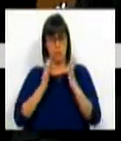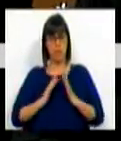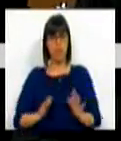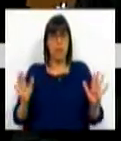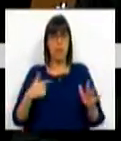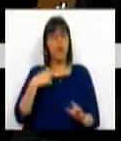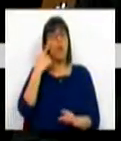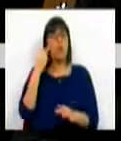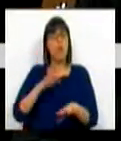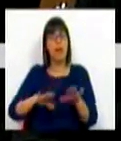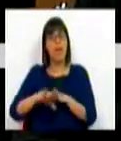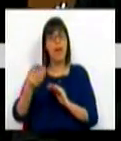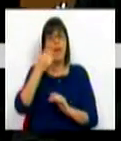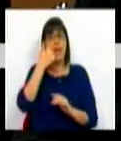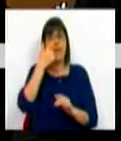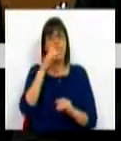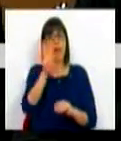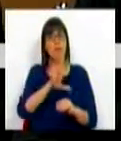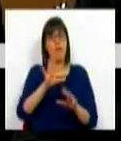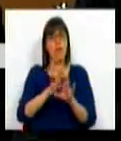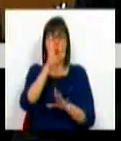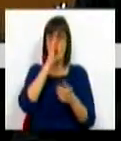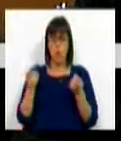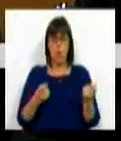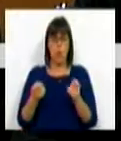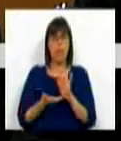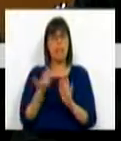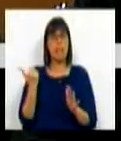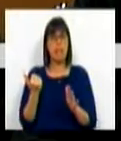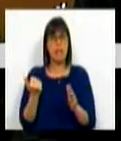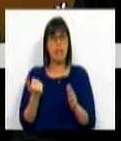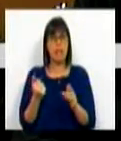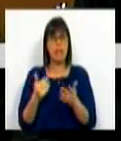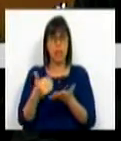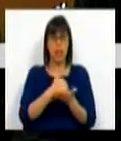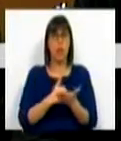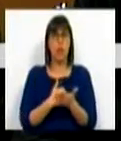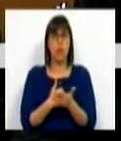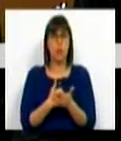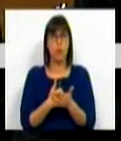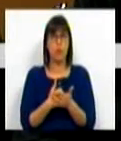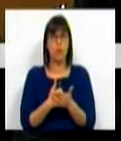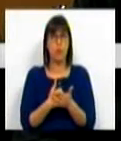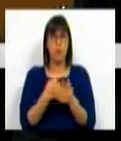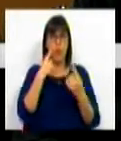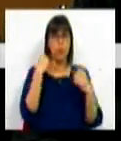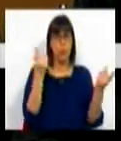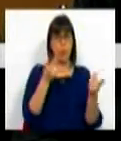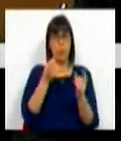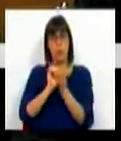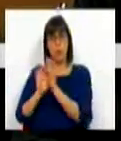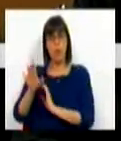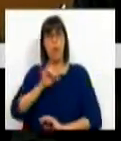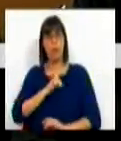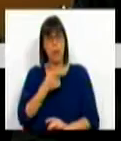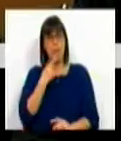descansado. Compreendo que à direita preferisse a forma de estar de um governante que retirasse recursos do público para colocar no